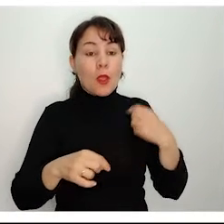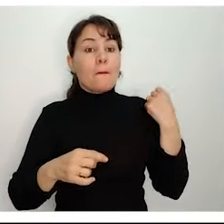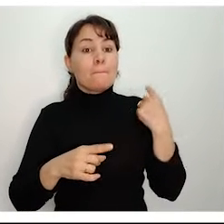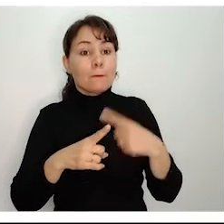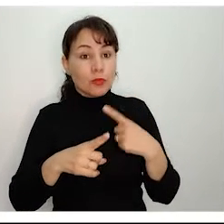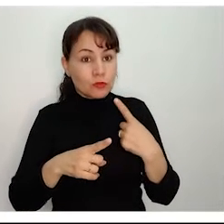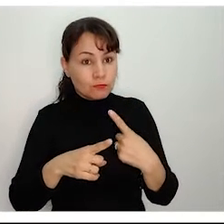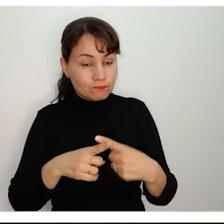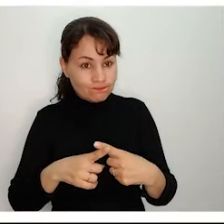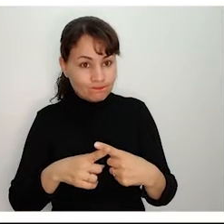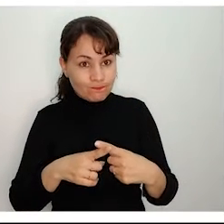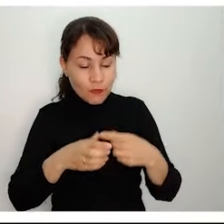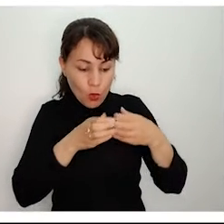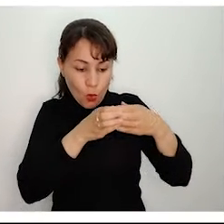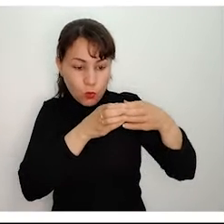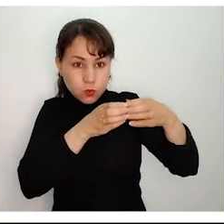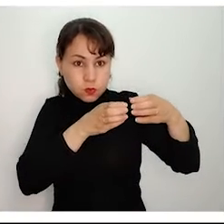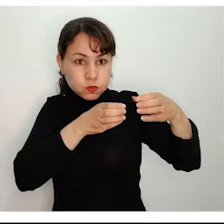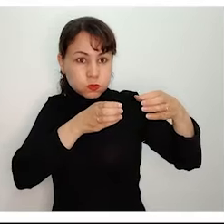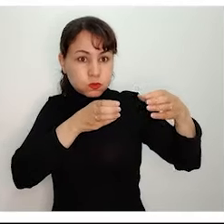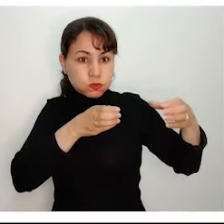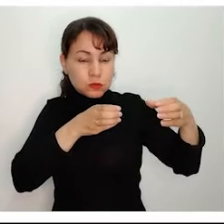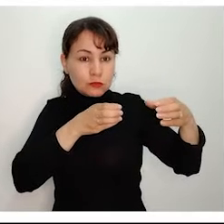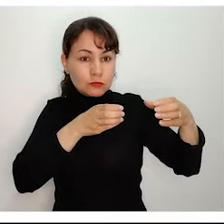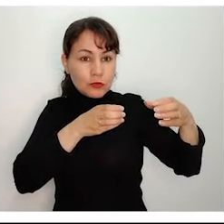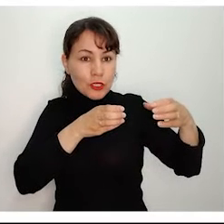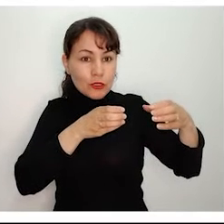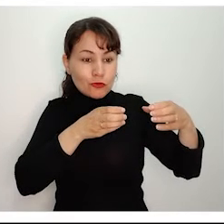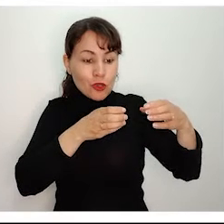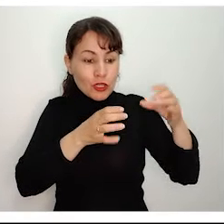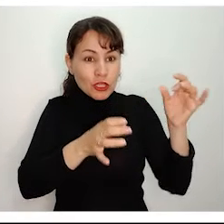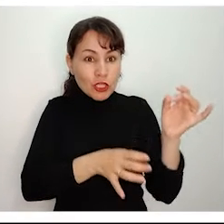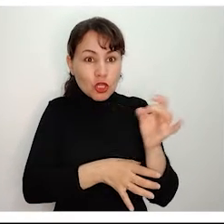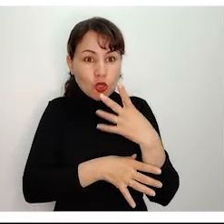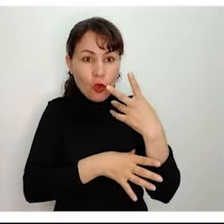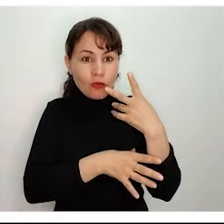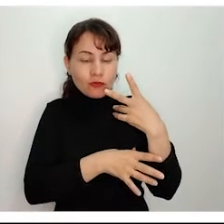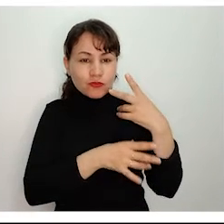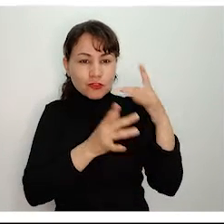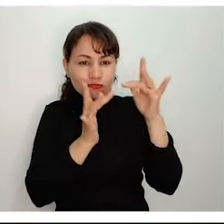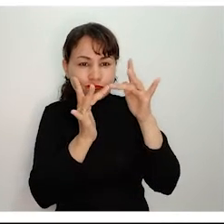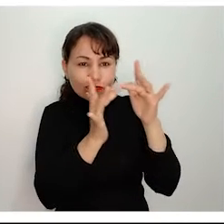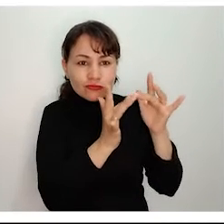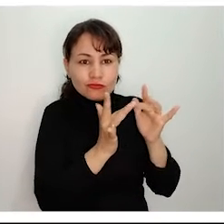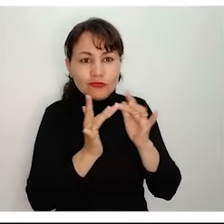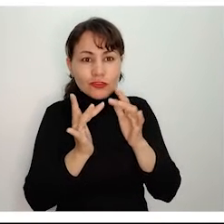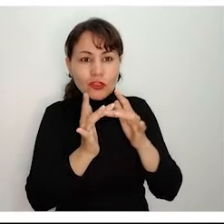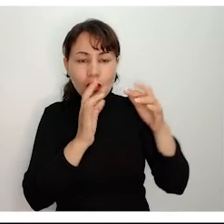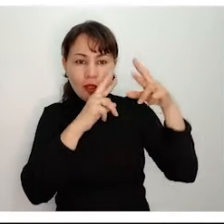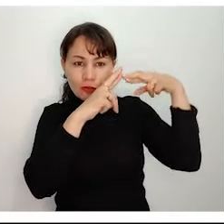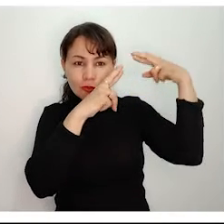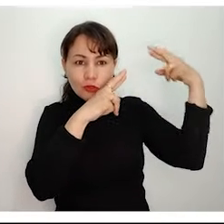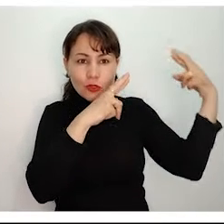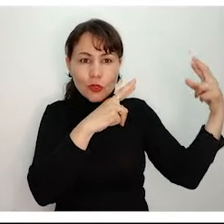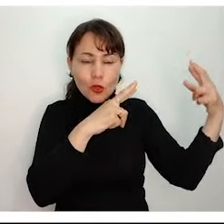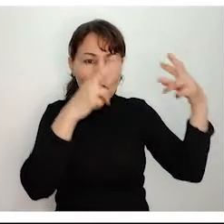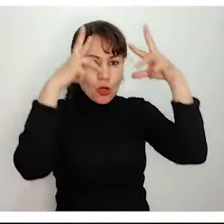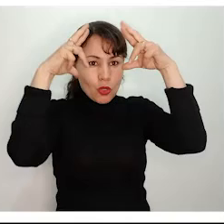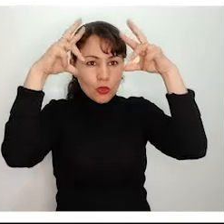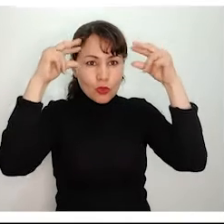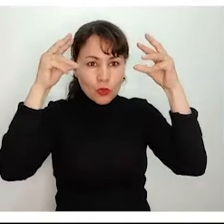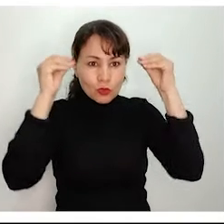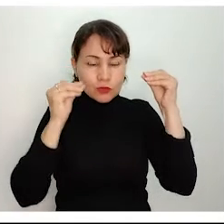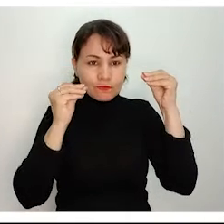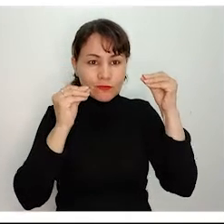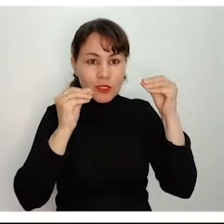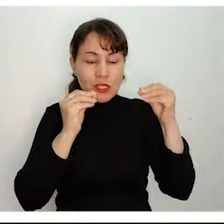cerebral, justamente por causa do crescimento, da formação de novas ligações, que são as sinapses,